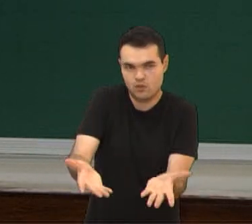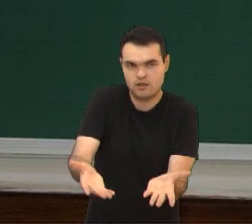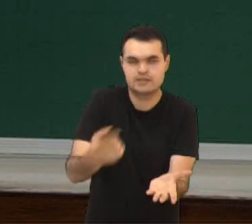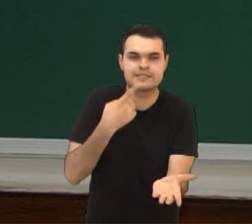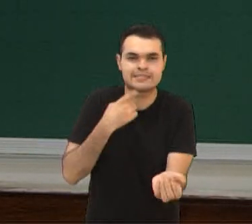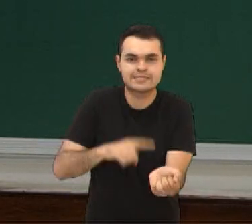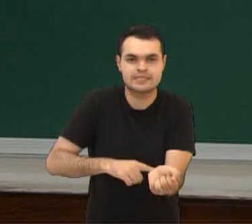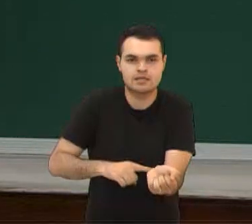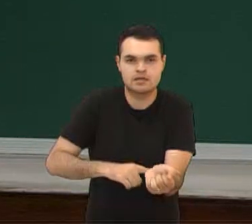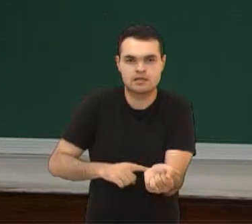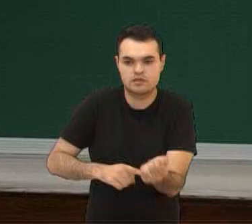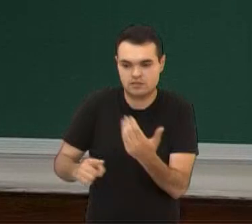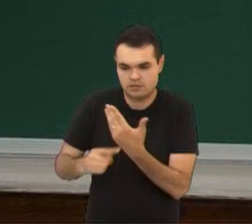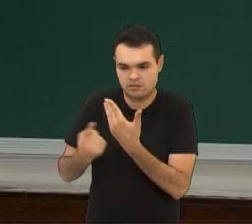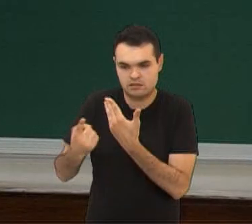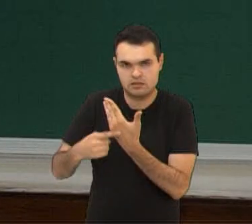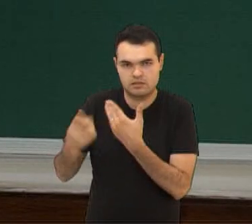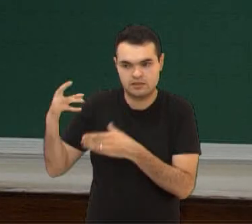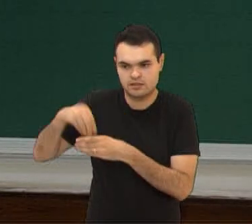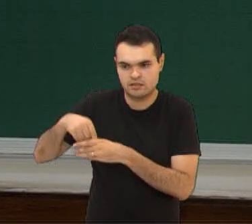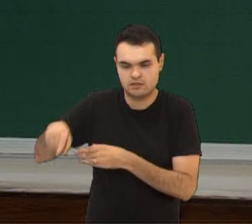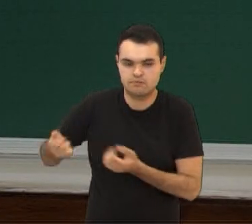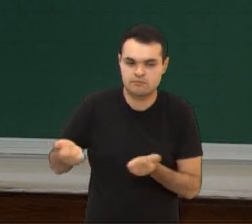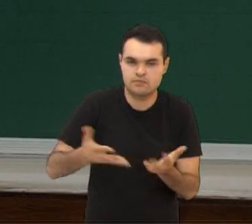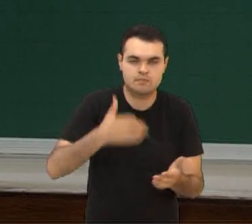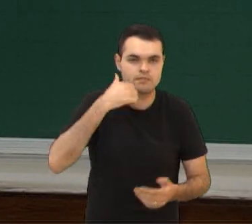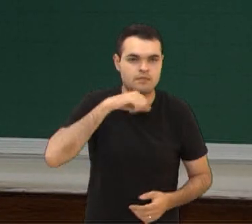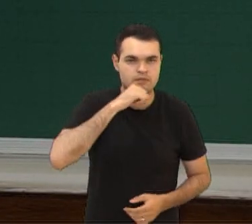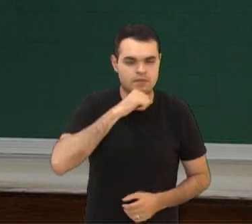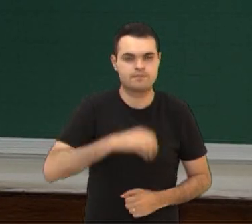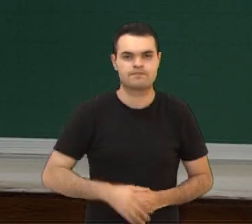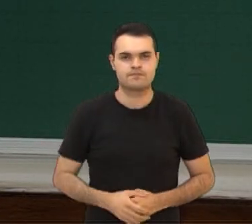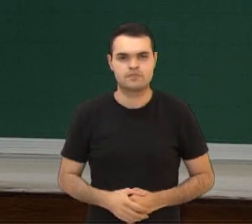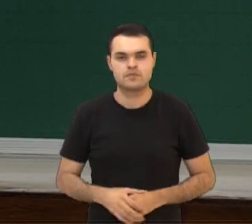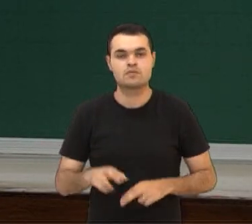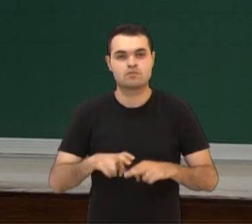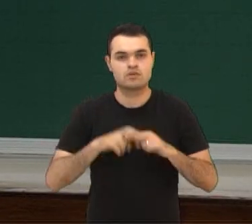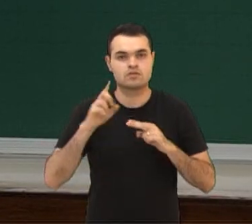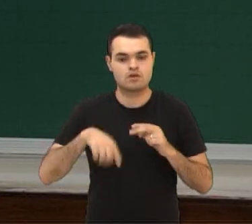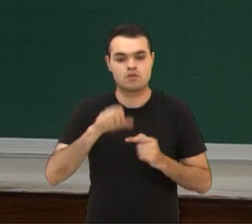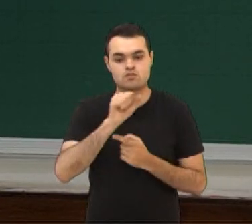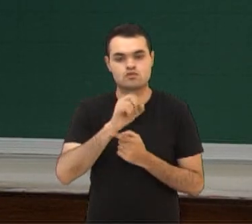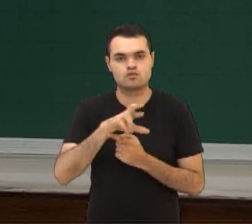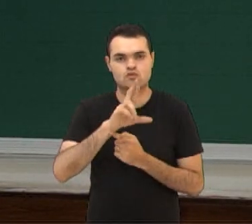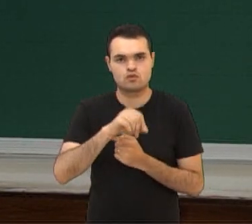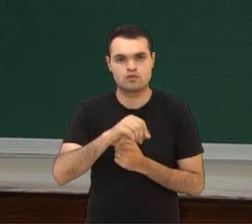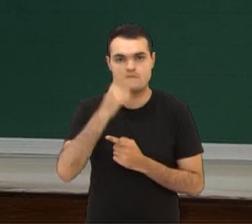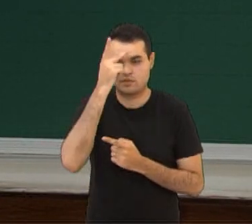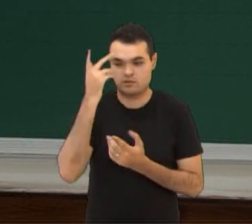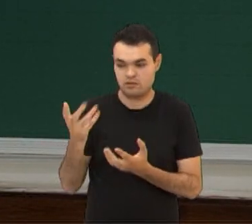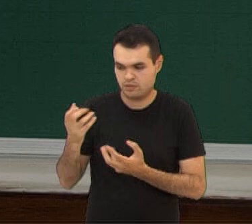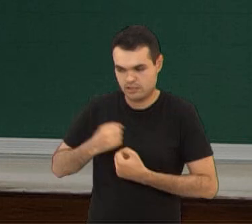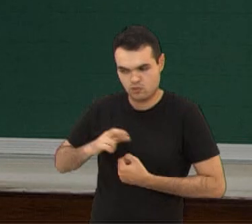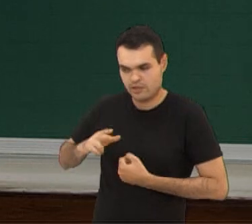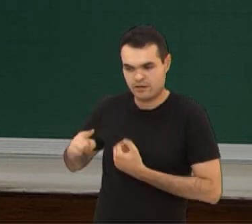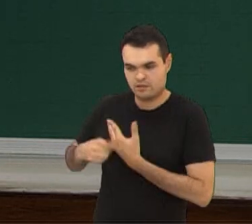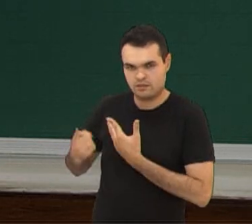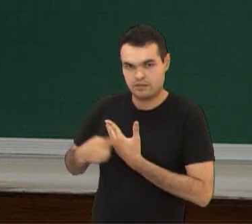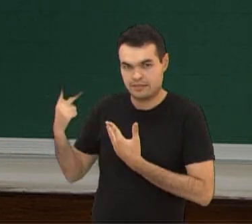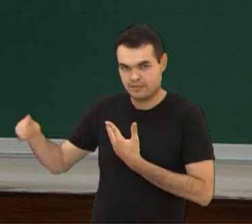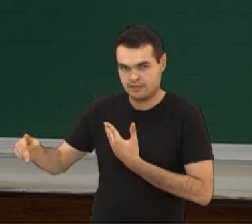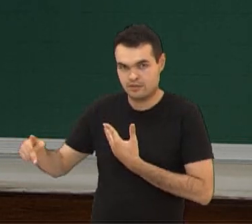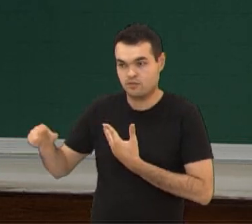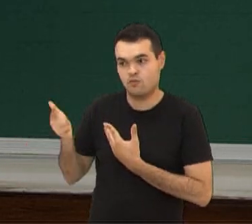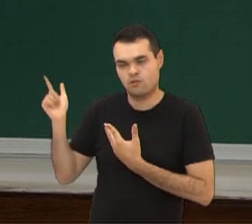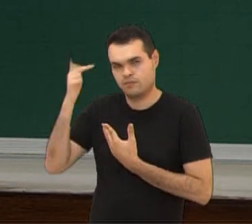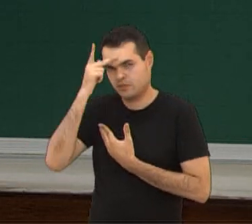tinha anticorpos para doar para as mães, para fazer a vacina Rogan. Então é o soro, porque a pessoa recebeu um anticorpo que não era dela, era de uma outra pessoa.